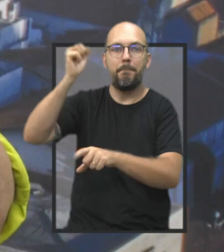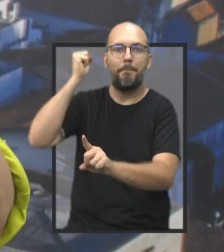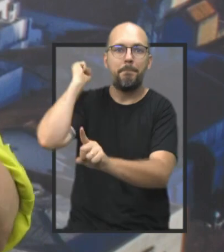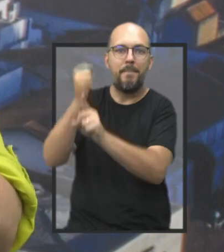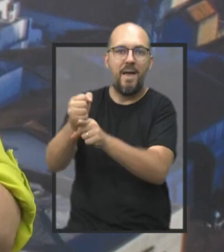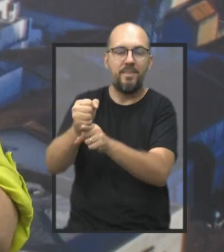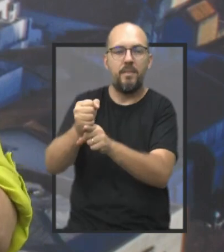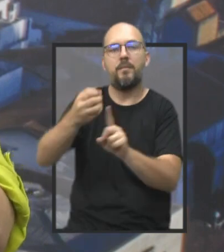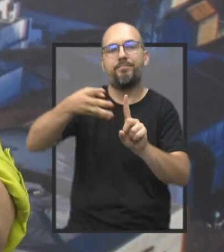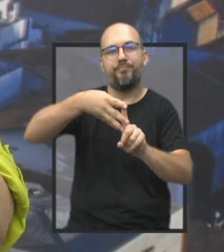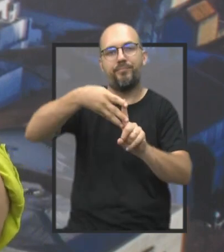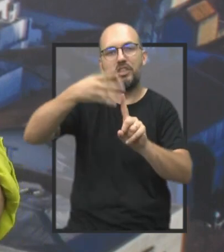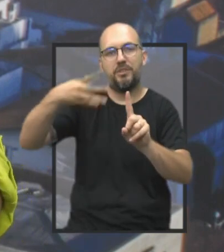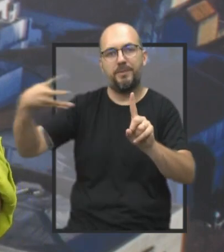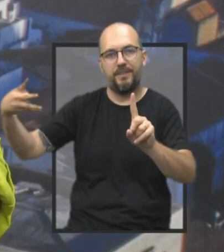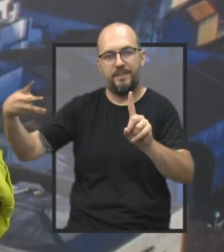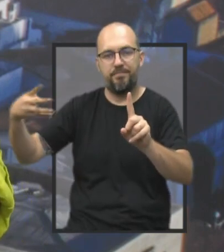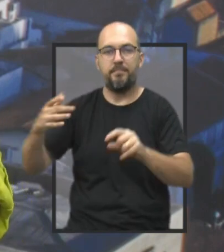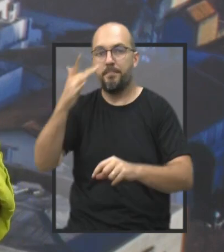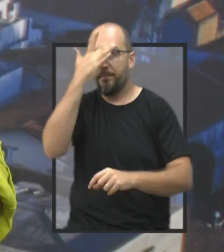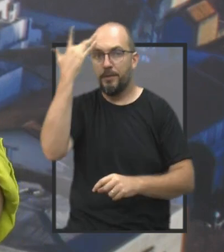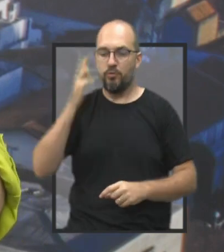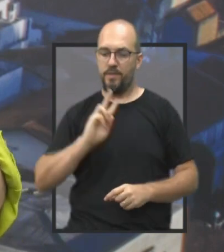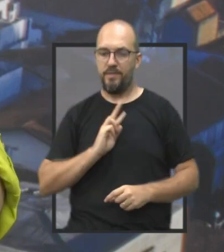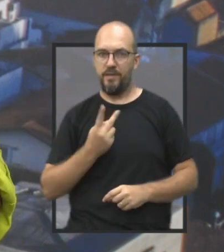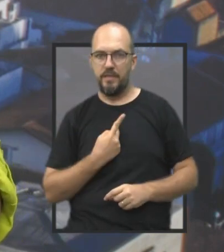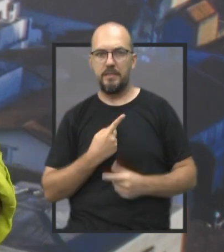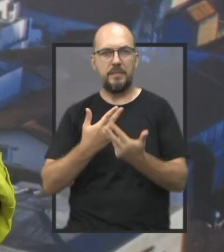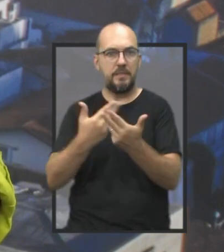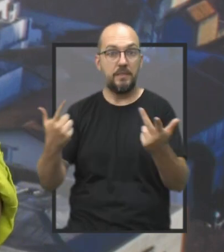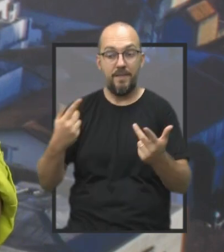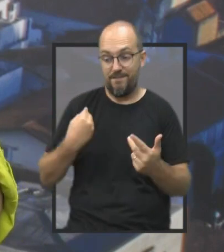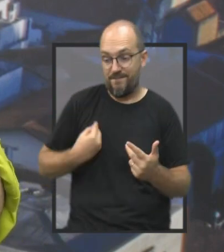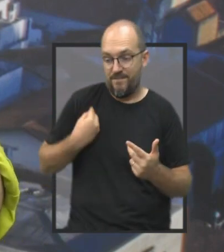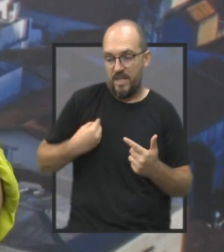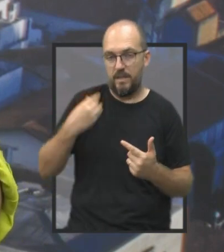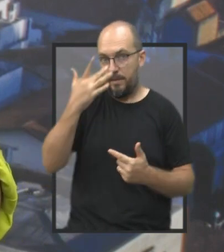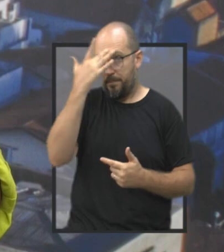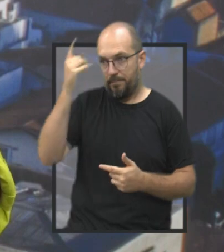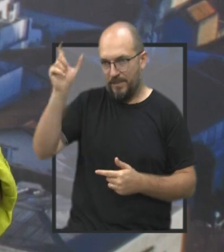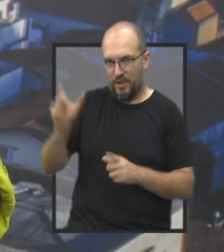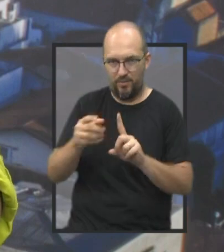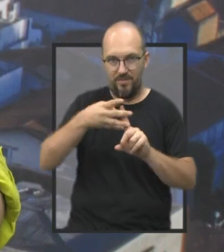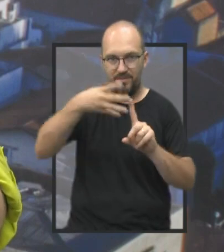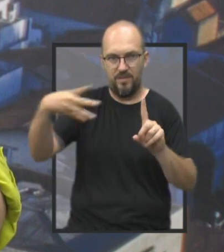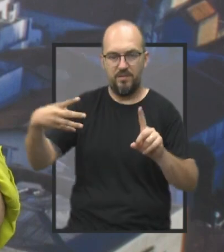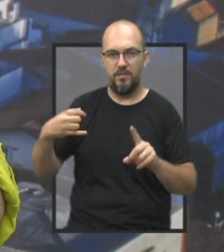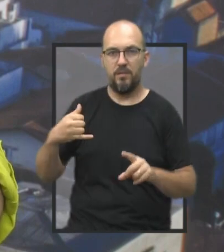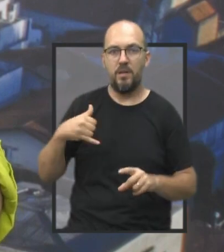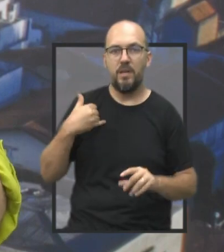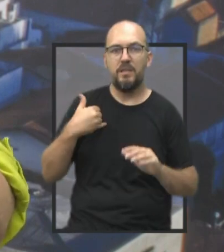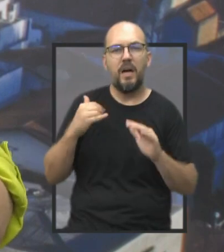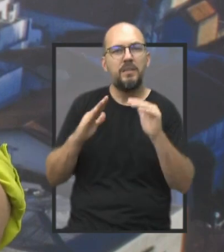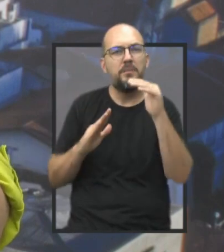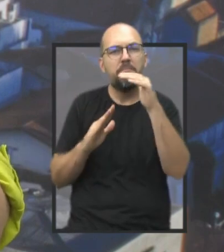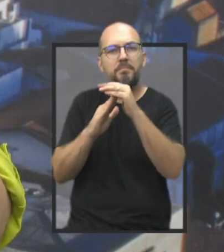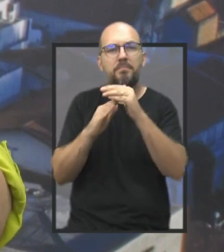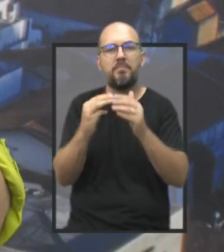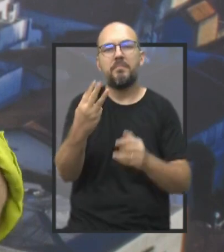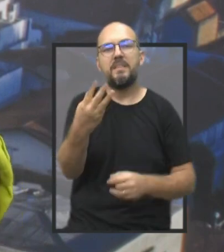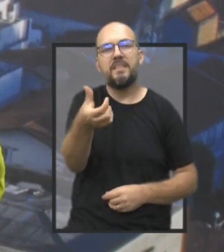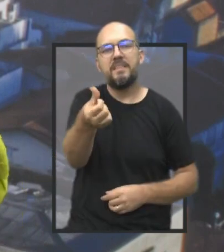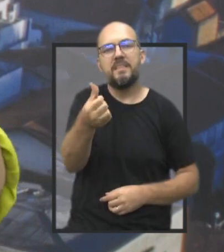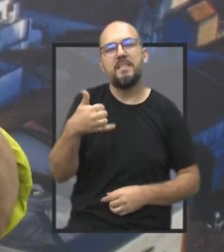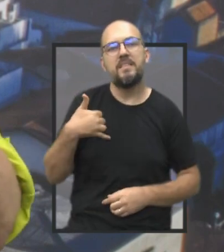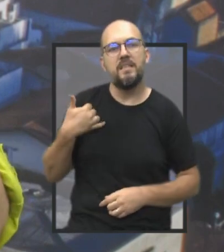LGBT, pessoas trans. A expectativa de vida de uma pessoa LGBT é de 36 anos, isso é um absurdo.